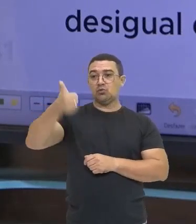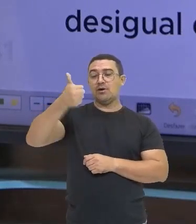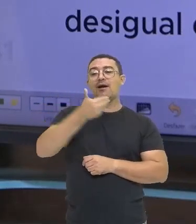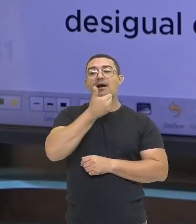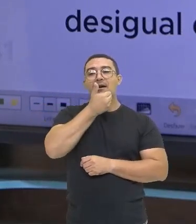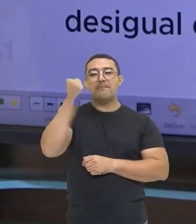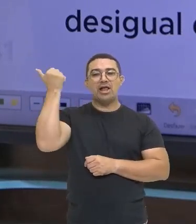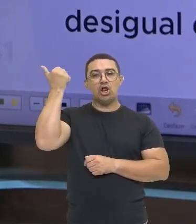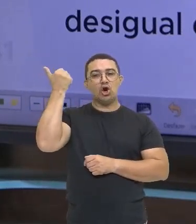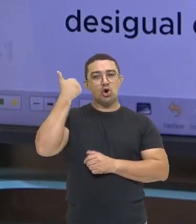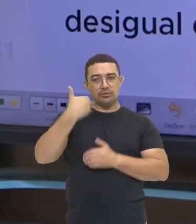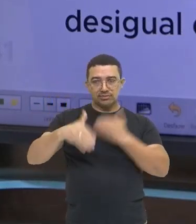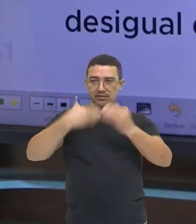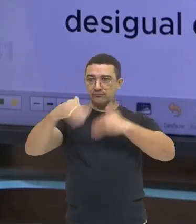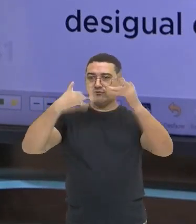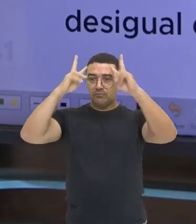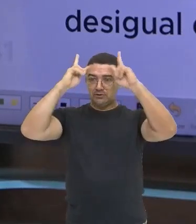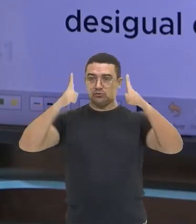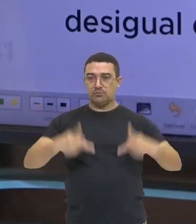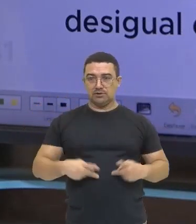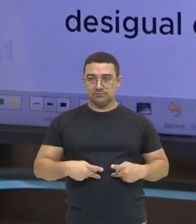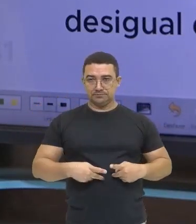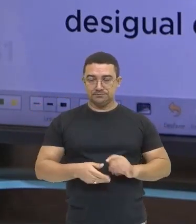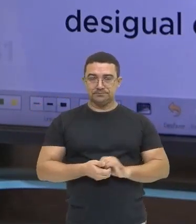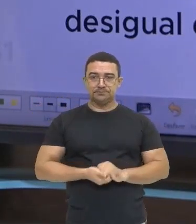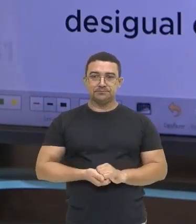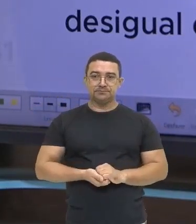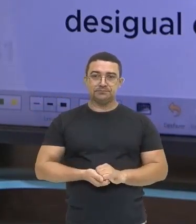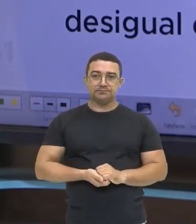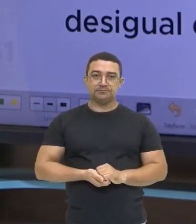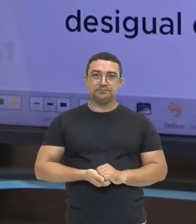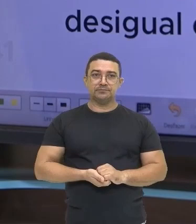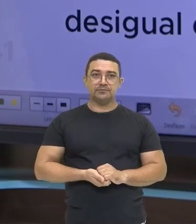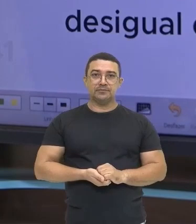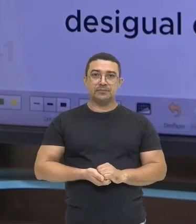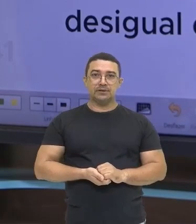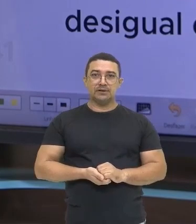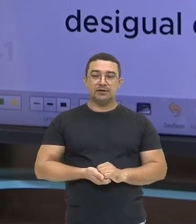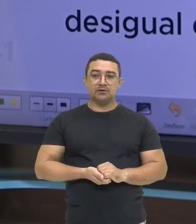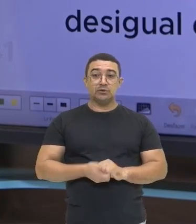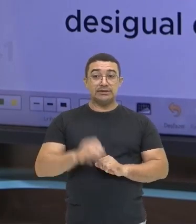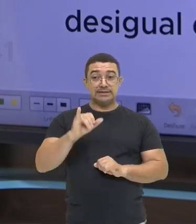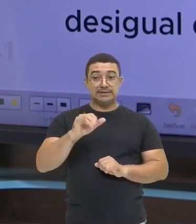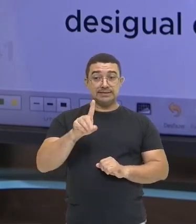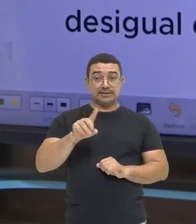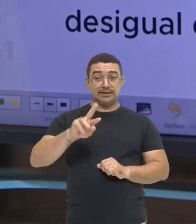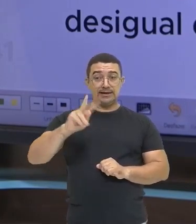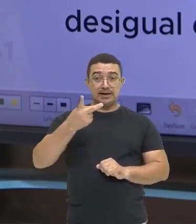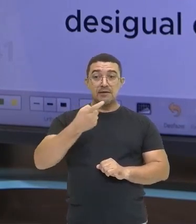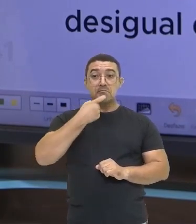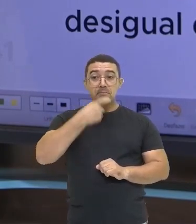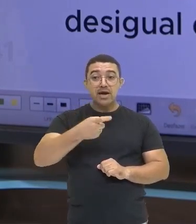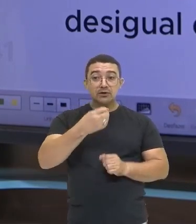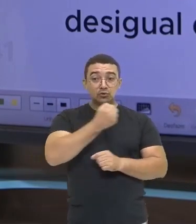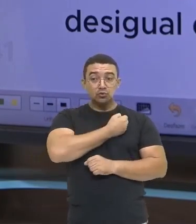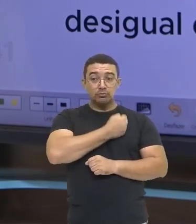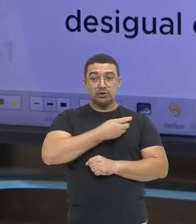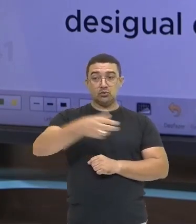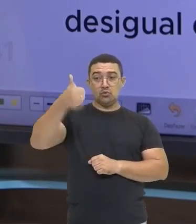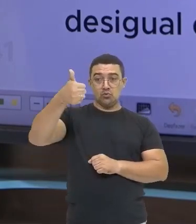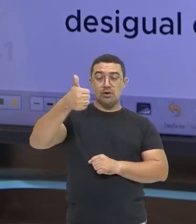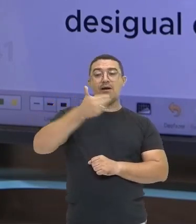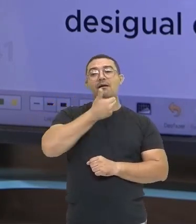melhor é o desenvolvimento, tá bom? Vou repetir de novo. No IDH, quanto mais perto de 1, melhor